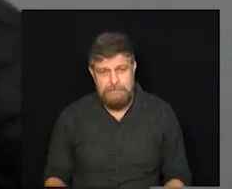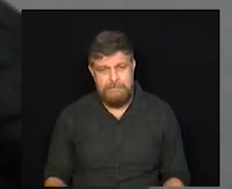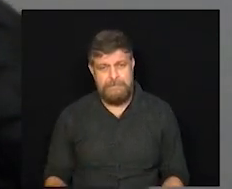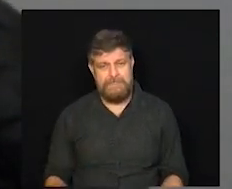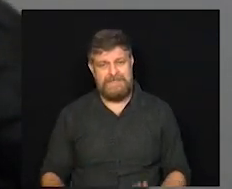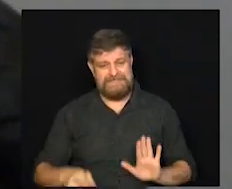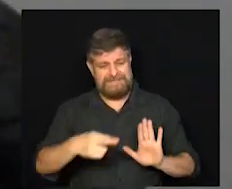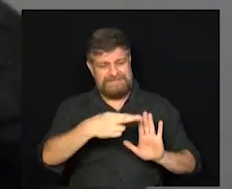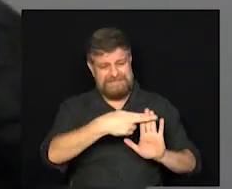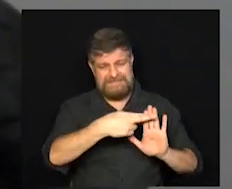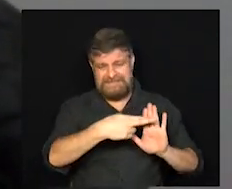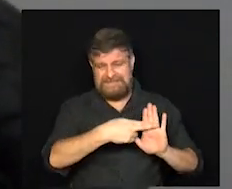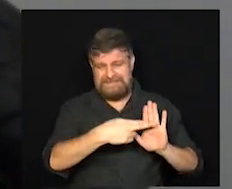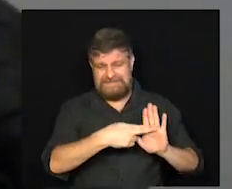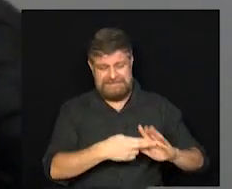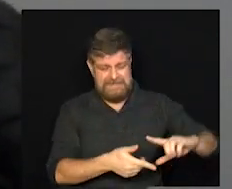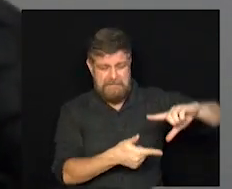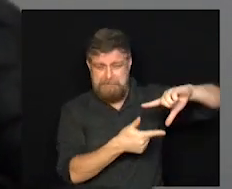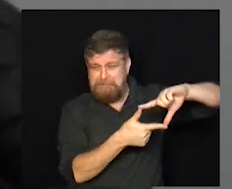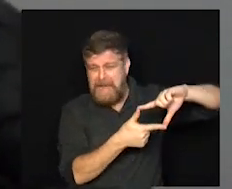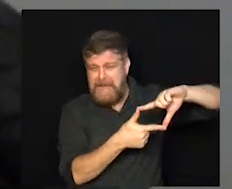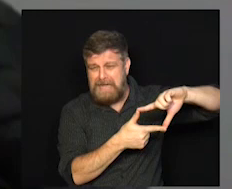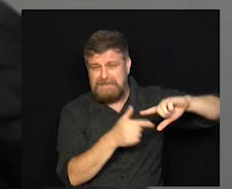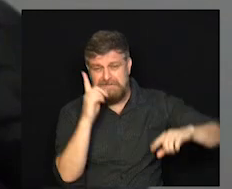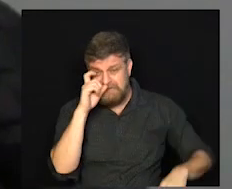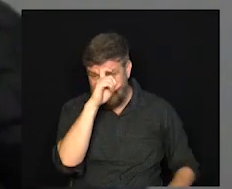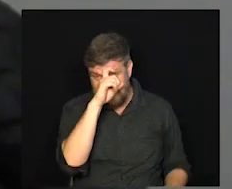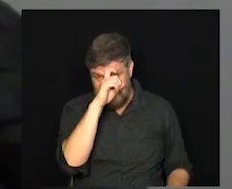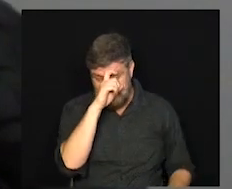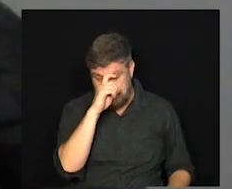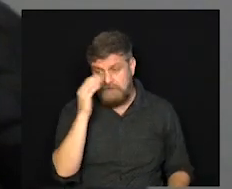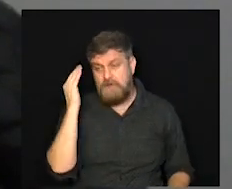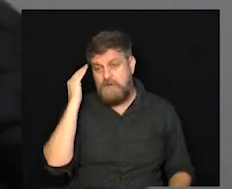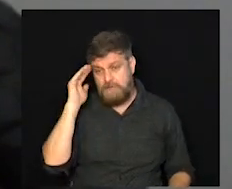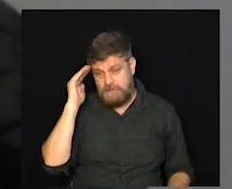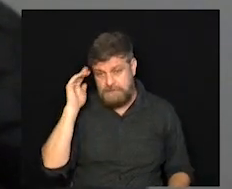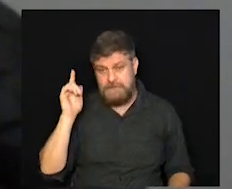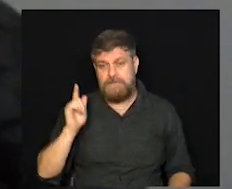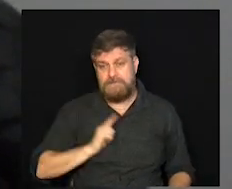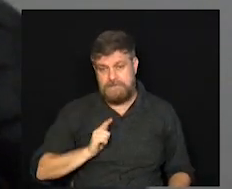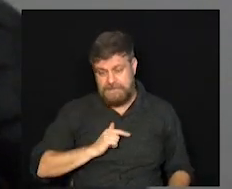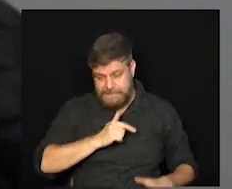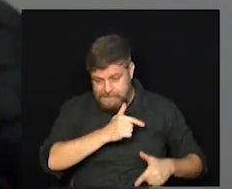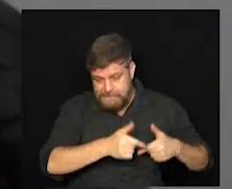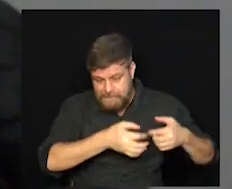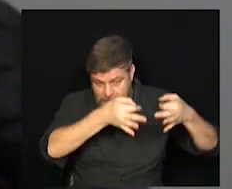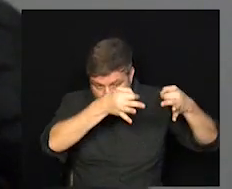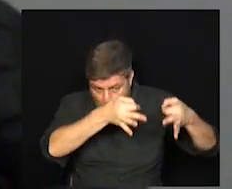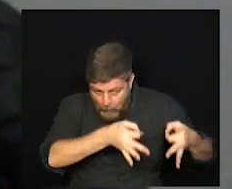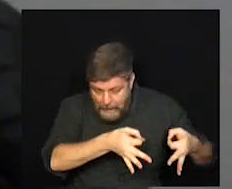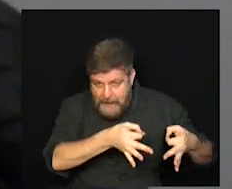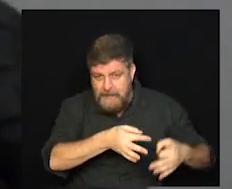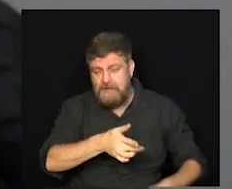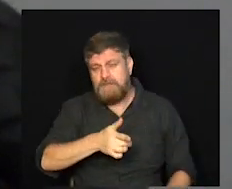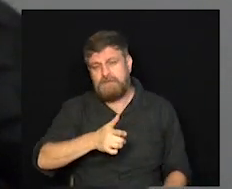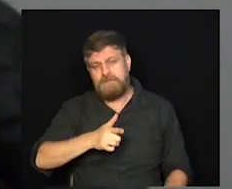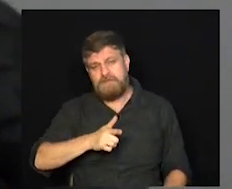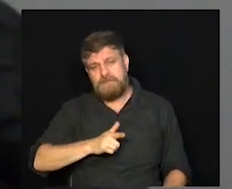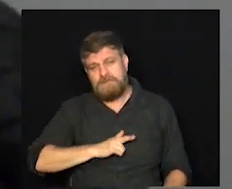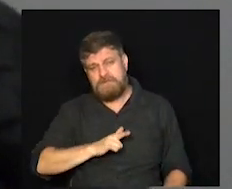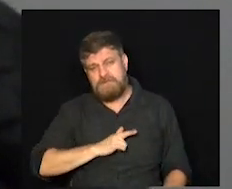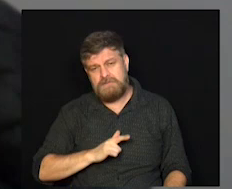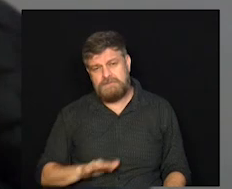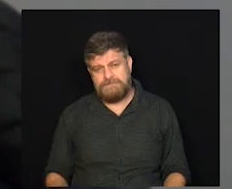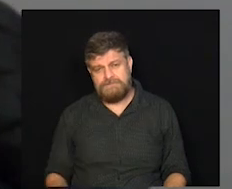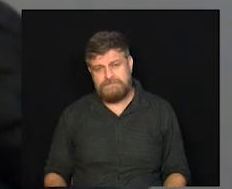muito difíceis, né? E eu entendo, porque precisa ter toda uma seriedade e